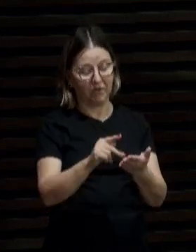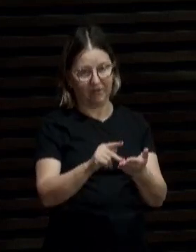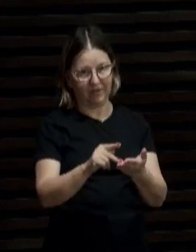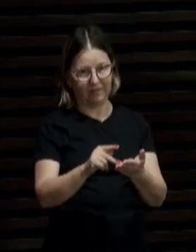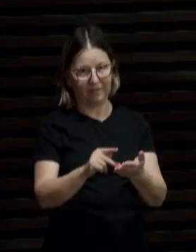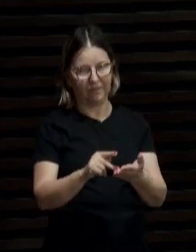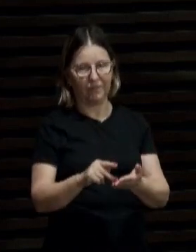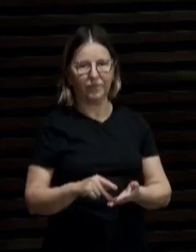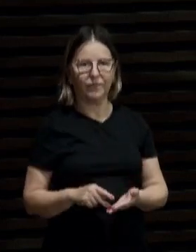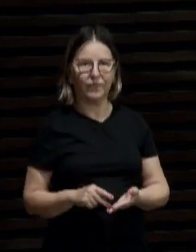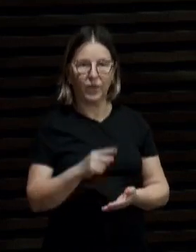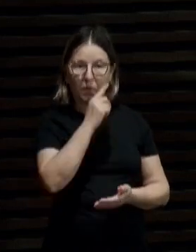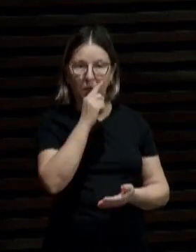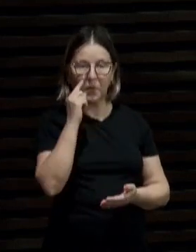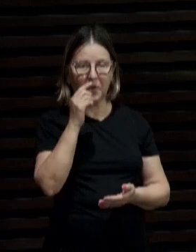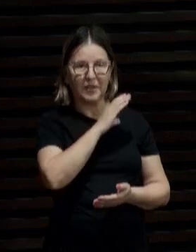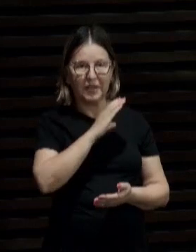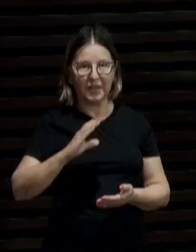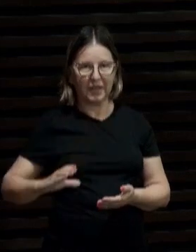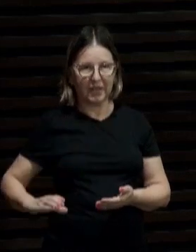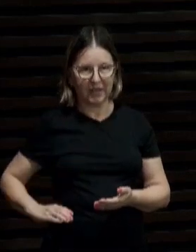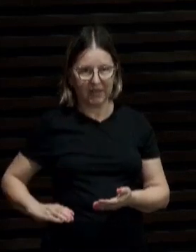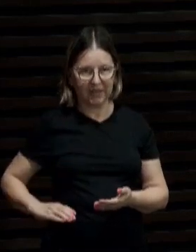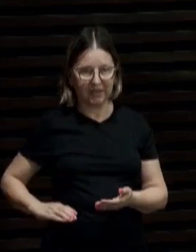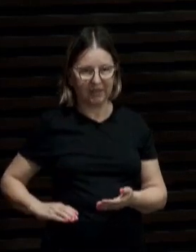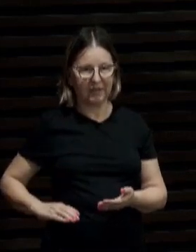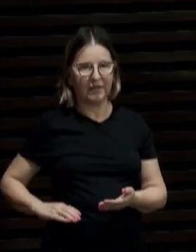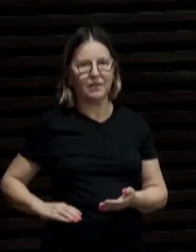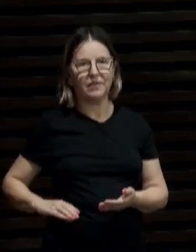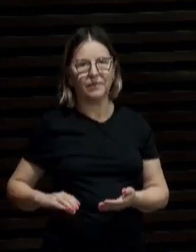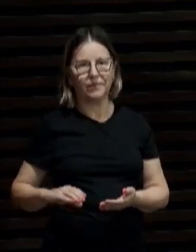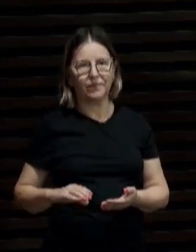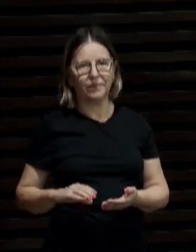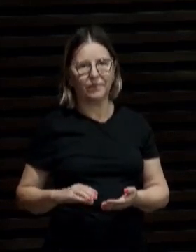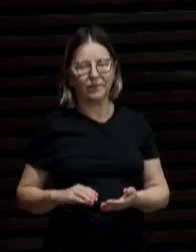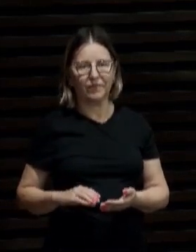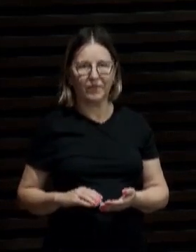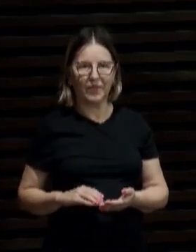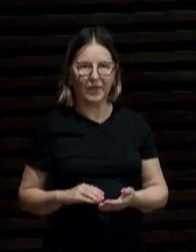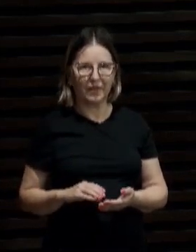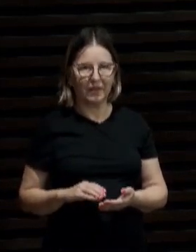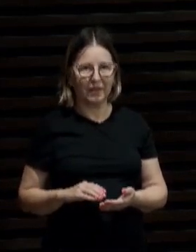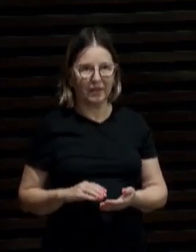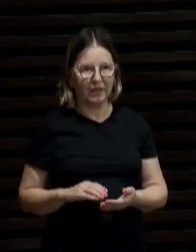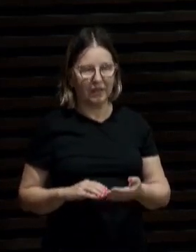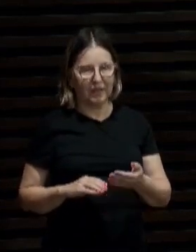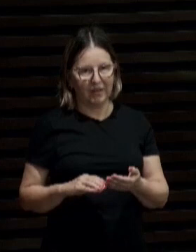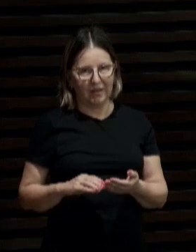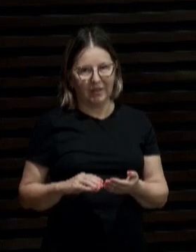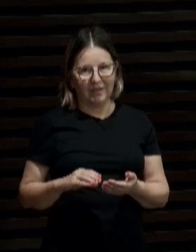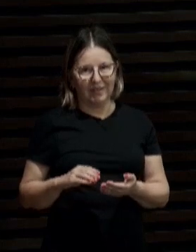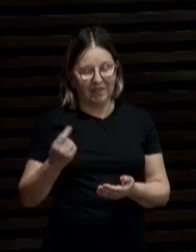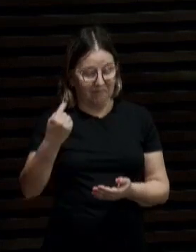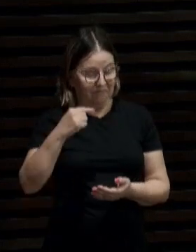purifica. O olhar de Cristo ele alcança os bastidores da minha e da sua vida, até onde nem nós somos capazes de olhar.